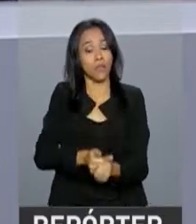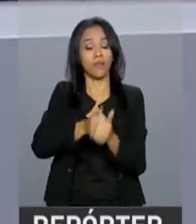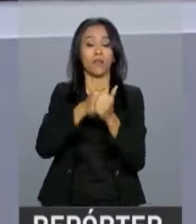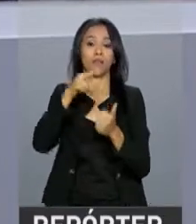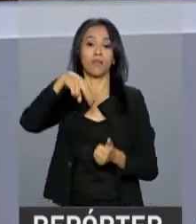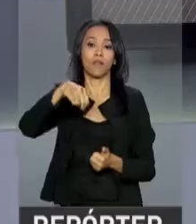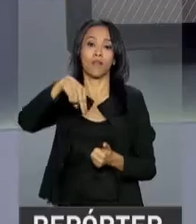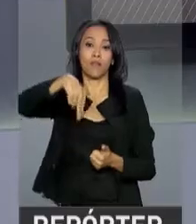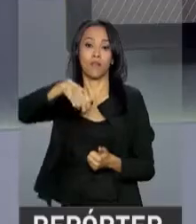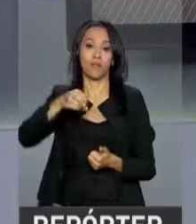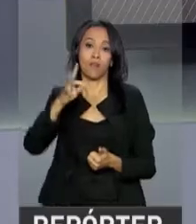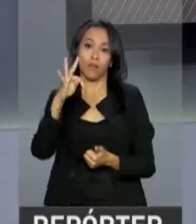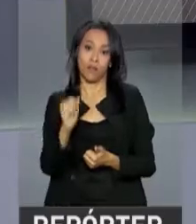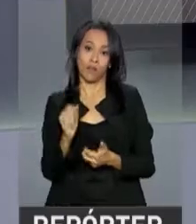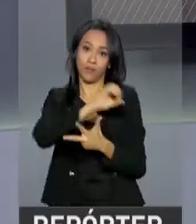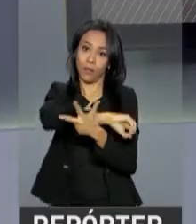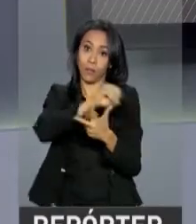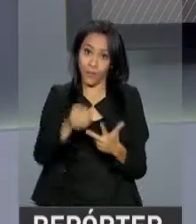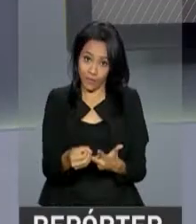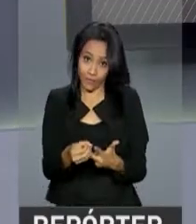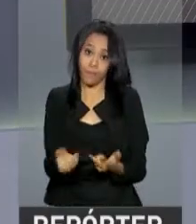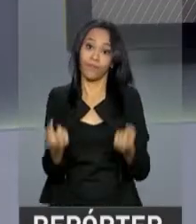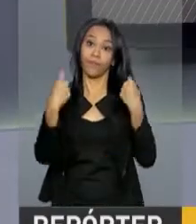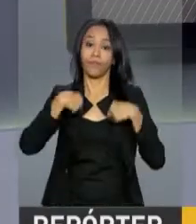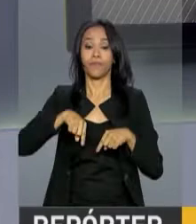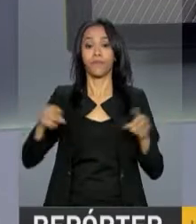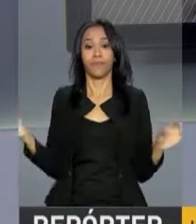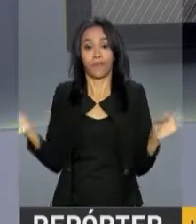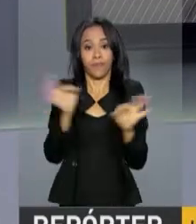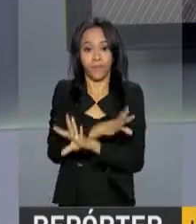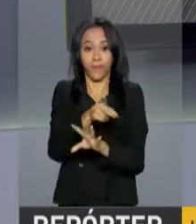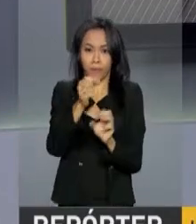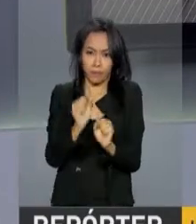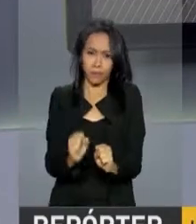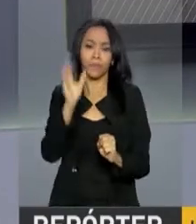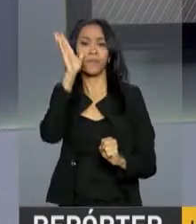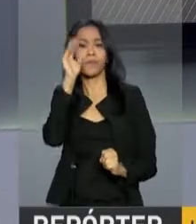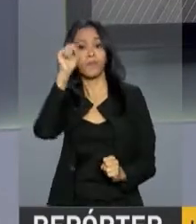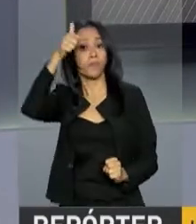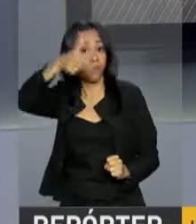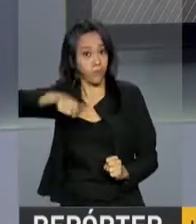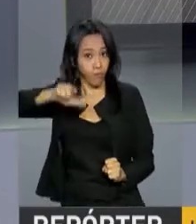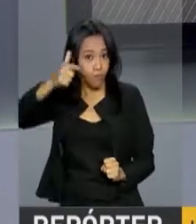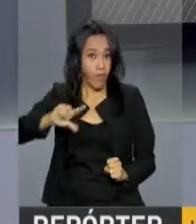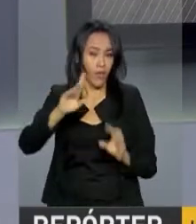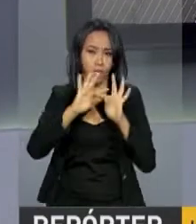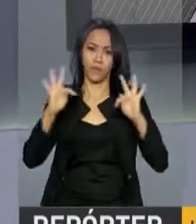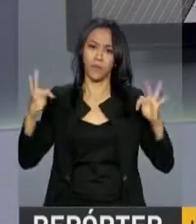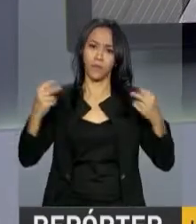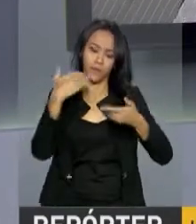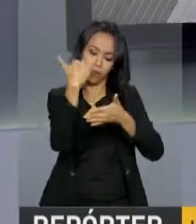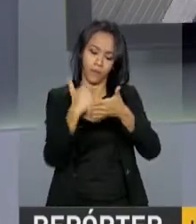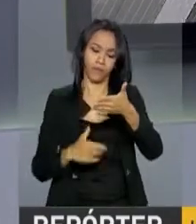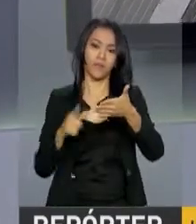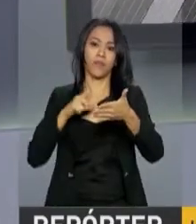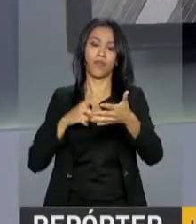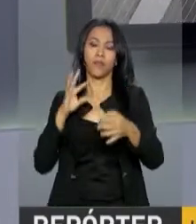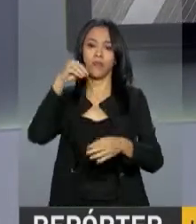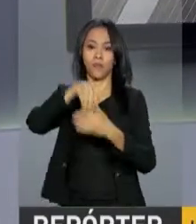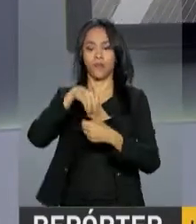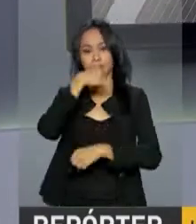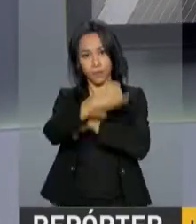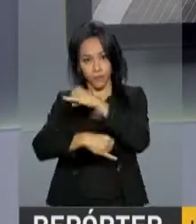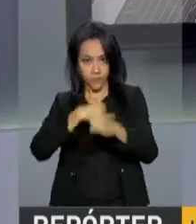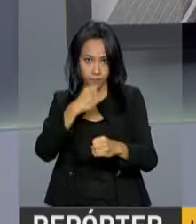enem nós ficamos por aqui você pode rever as reportagens no youtube e toda a nossa programação também está na página da